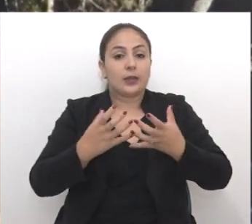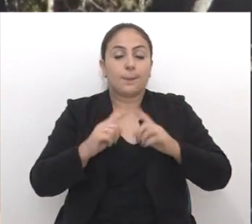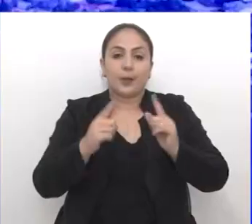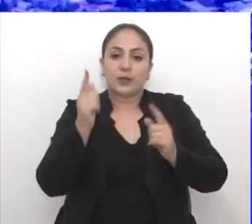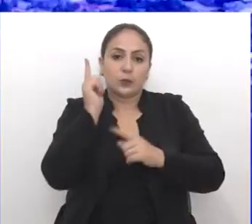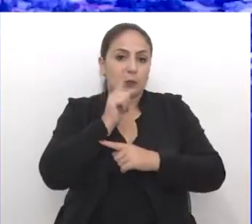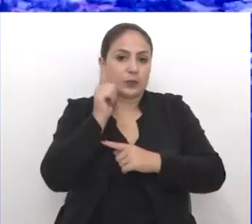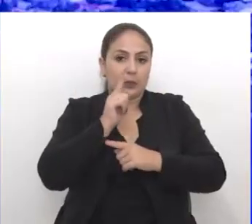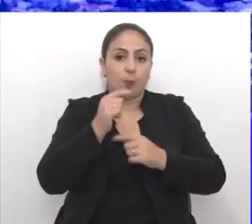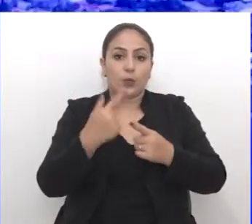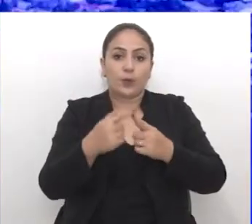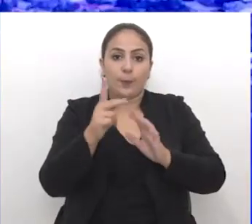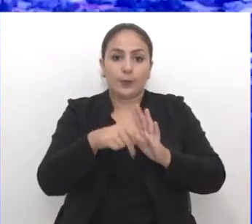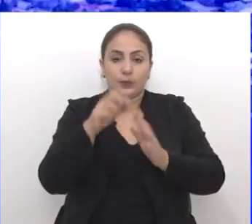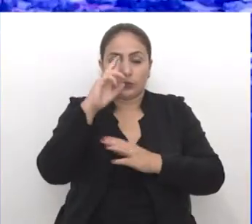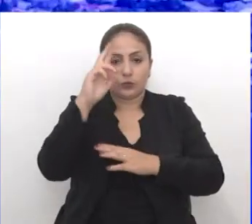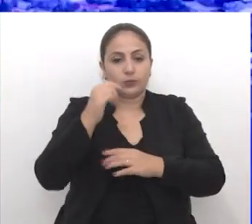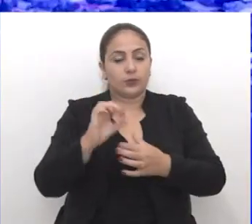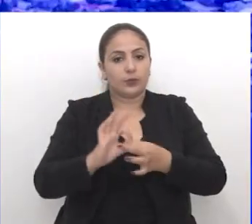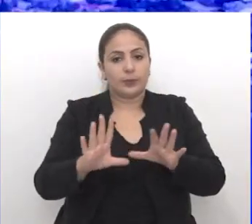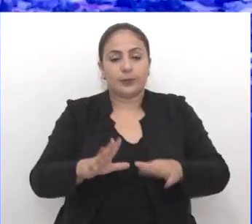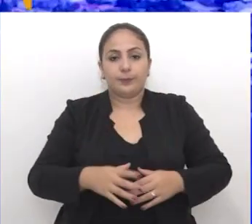não permite.